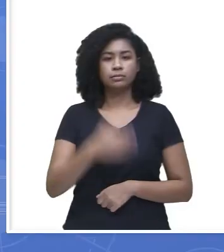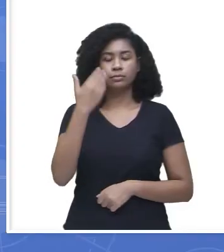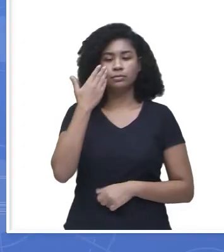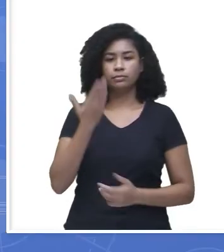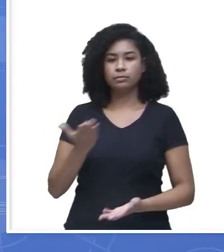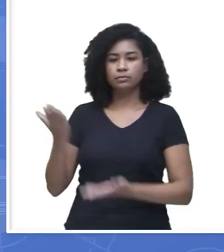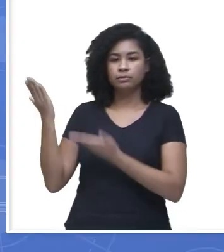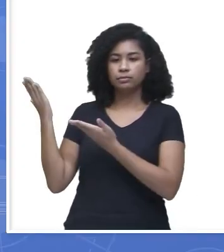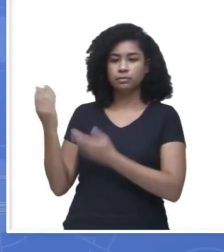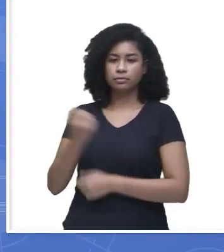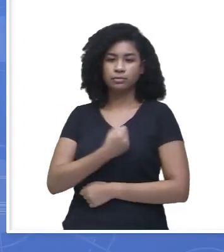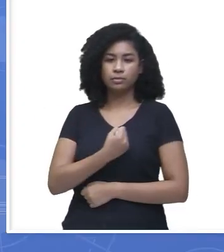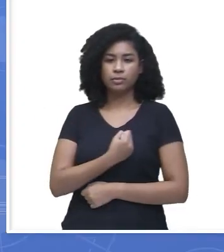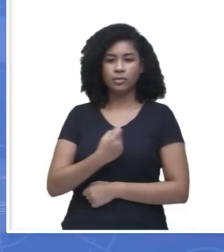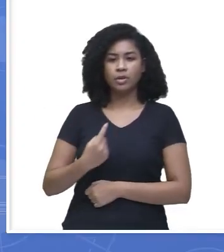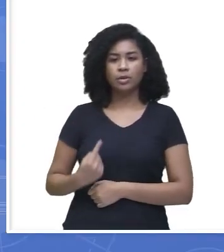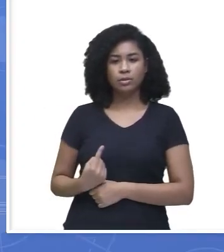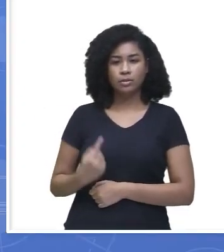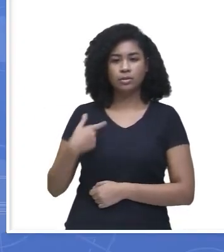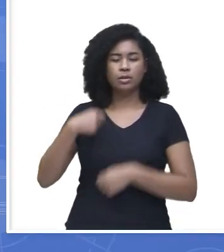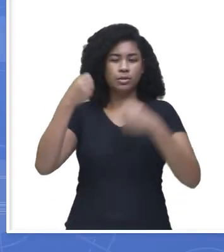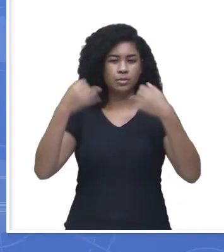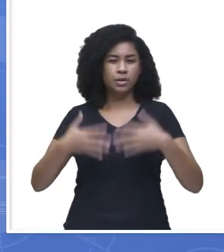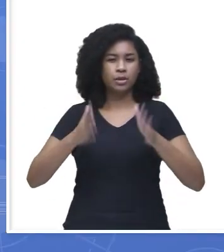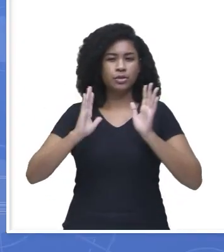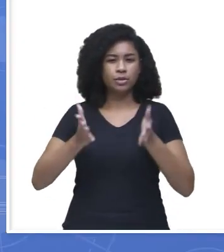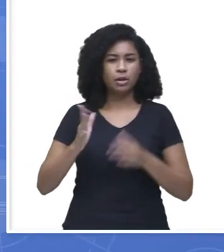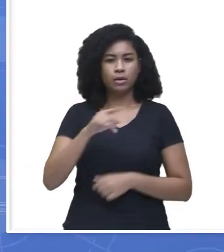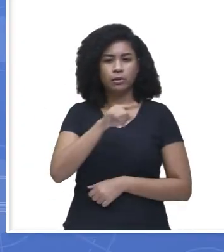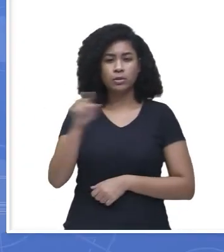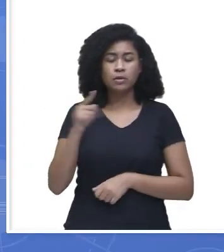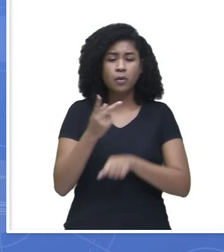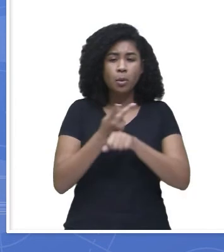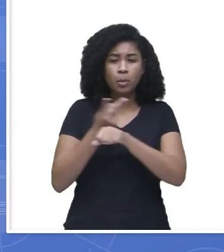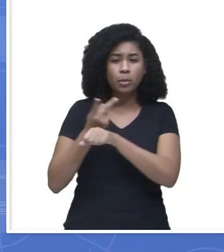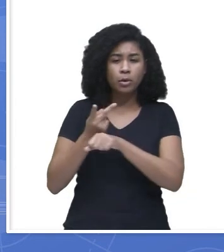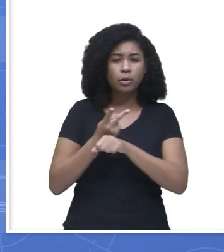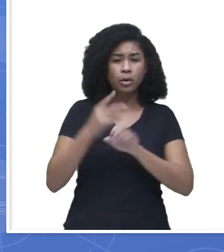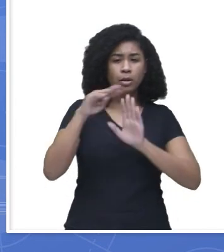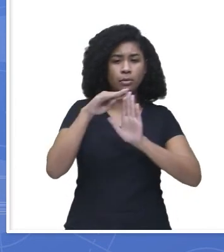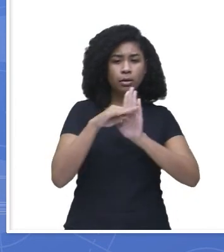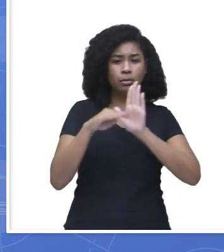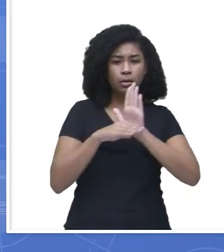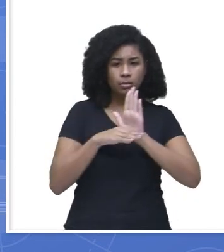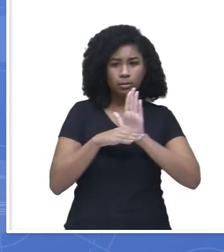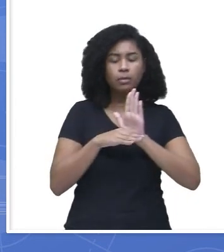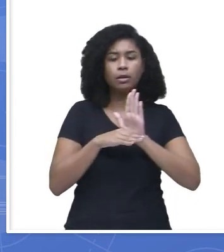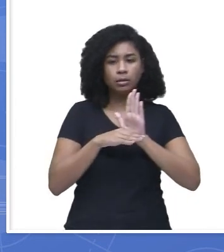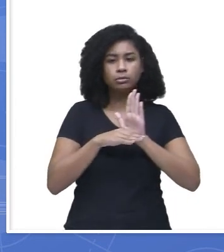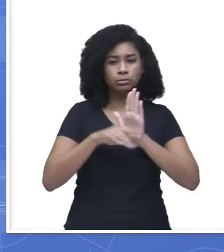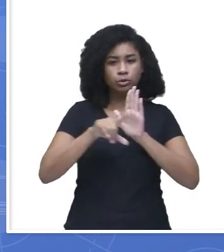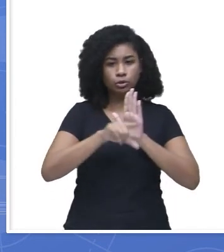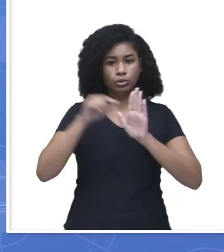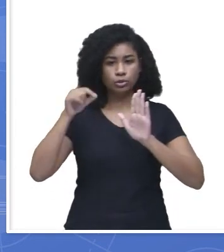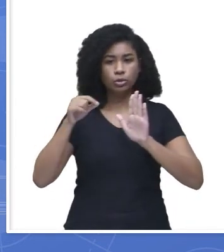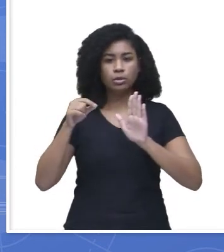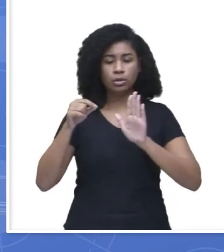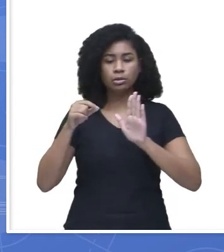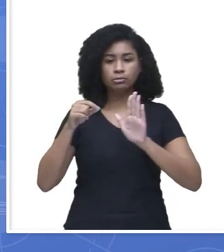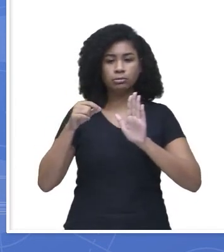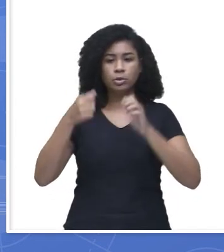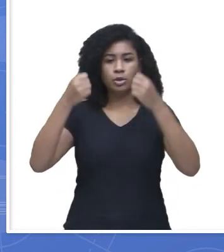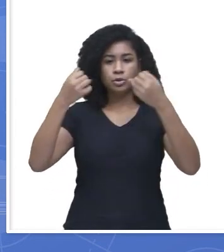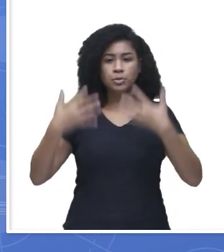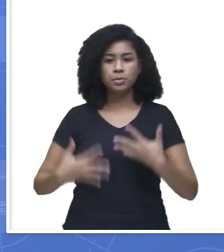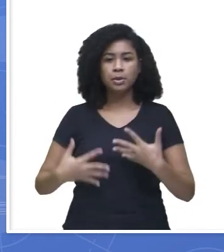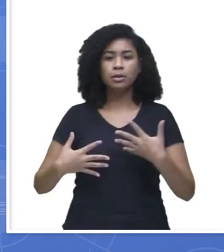Trouxemos aí o enunciado para vocês, como eu falei para vocês, vocês vão procurar entre 4 alternativas, aquelas que falam sobre o